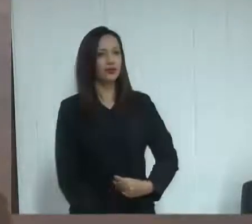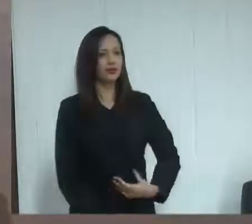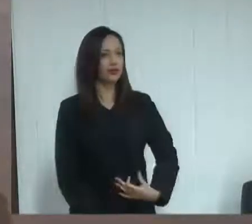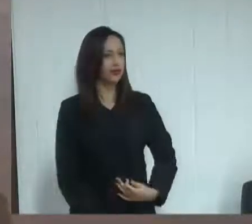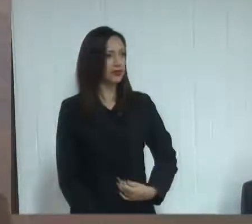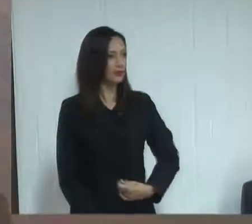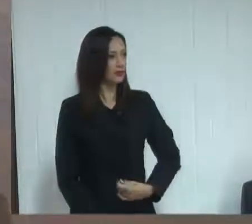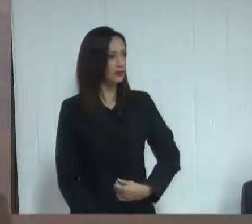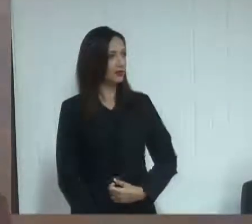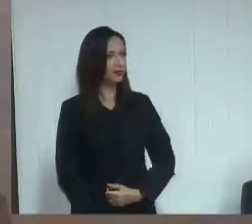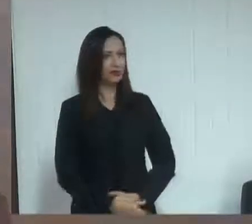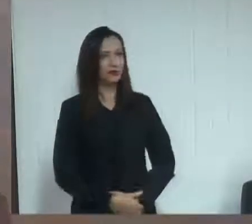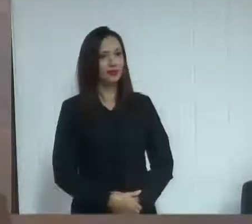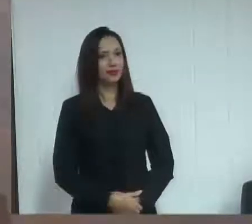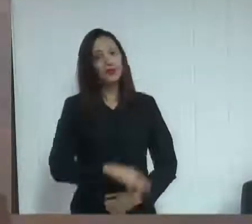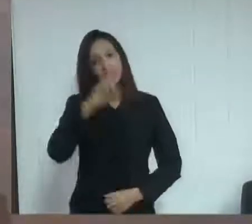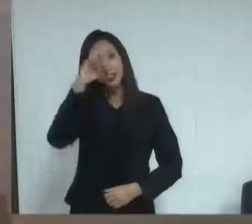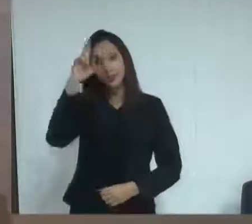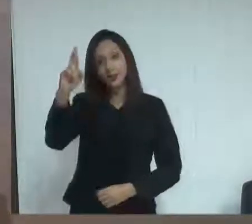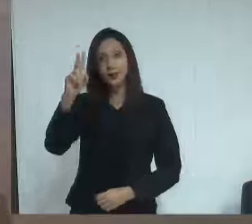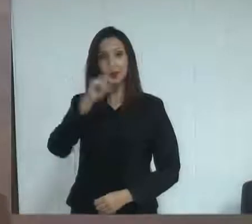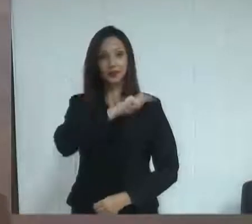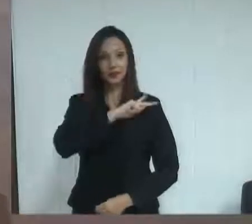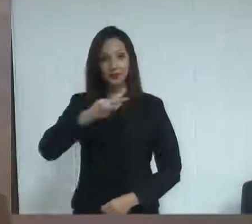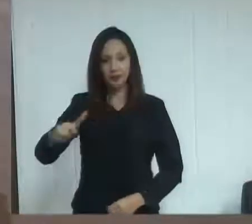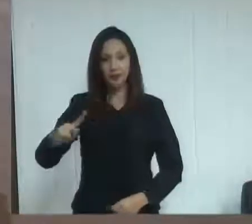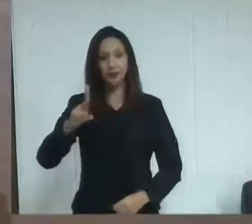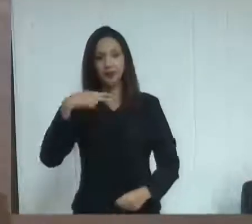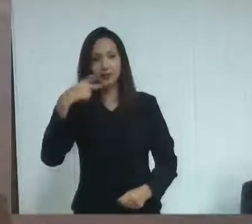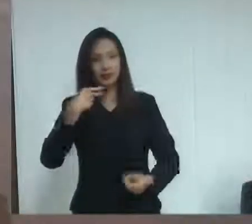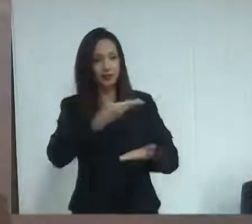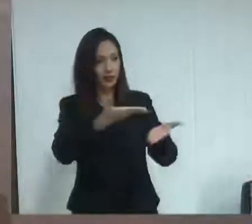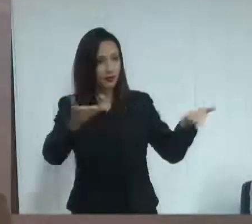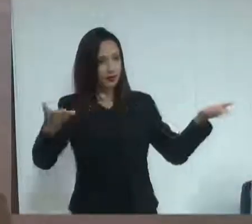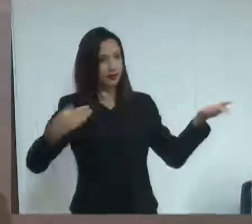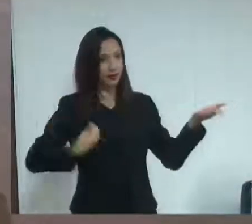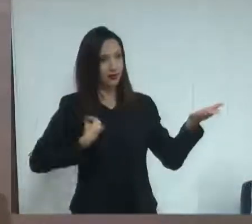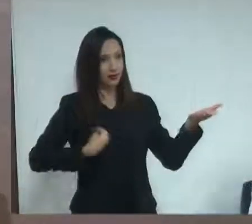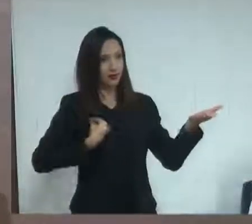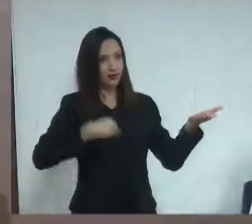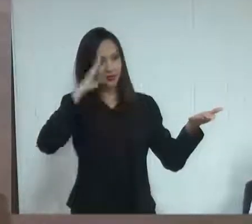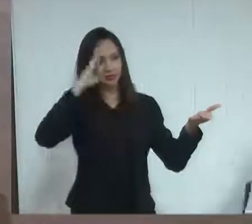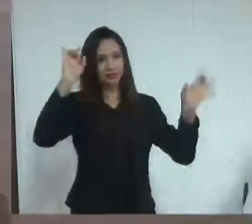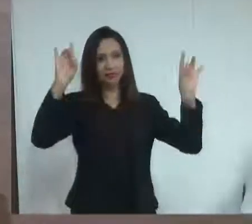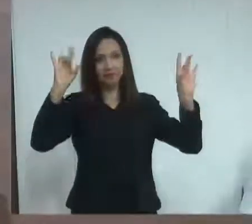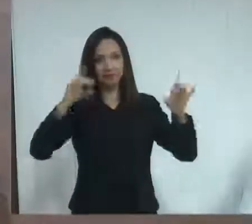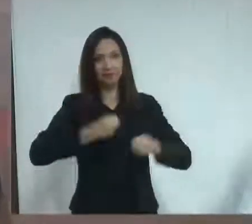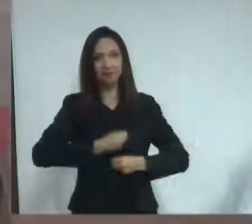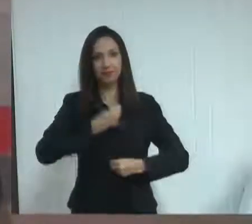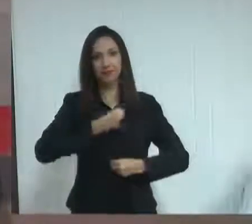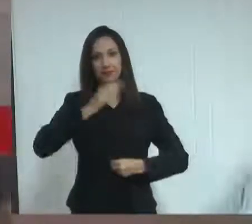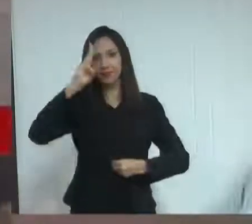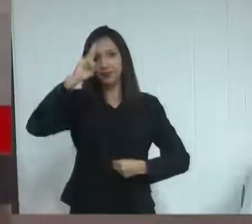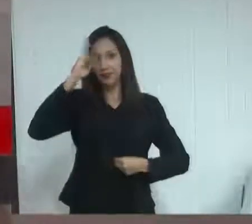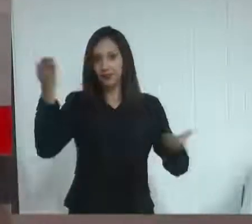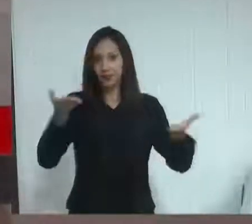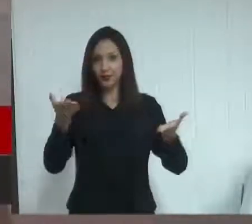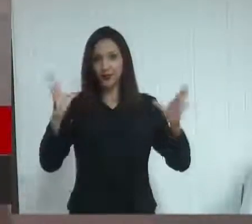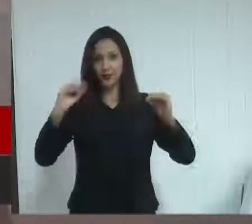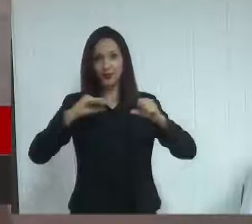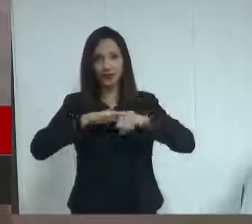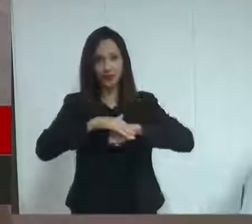Senhor presidente, vereadores, público aqui presente, em especial a vocês, escoteiros, nessa noite.